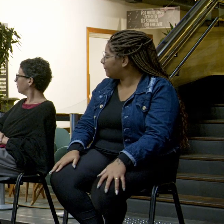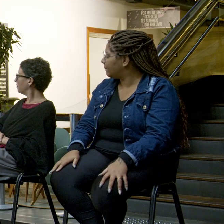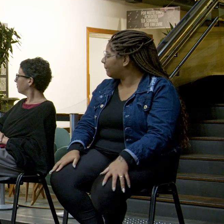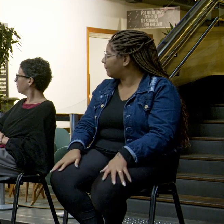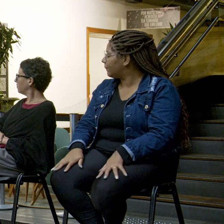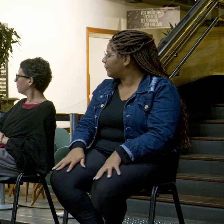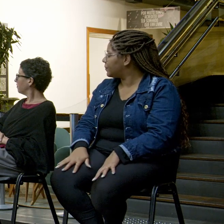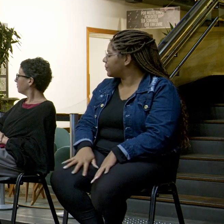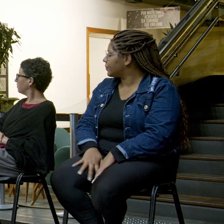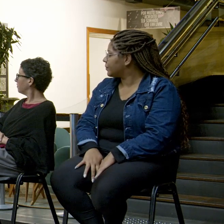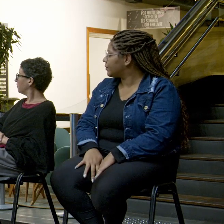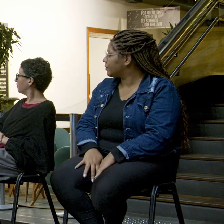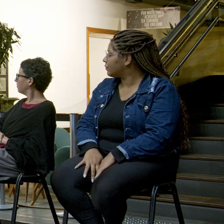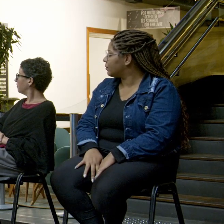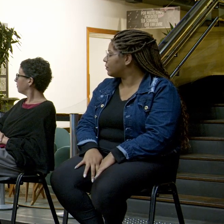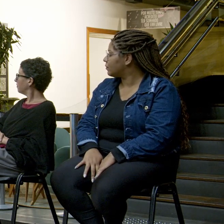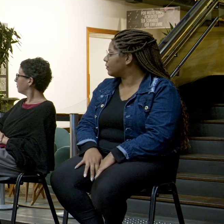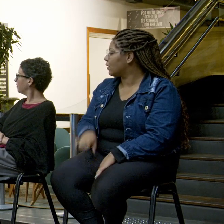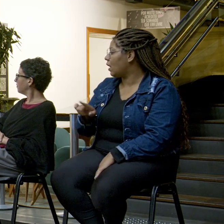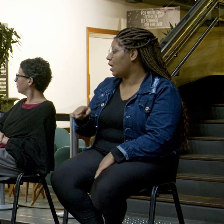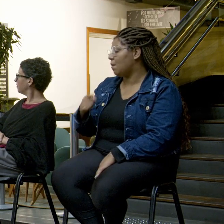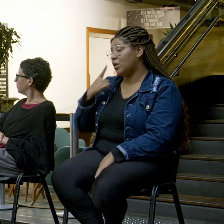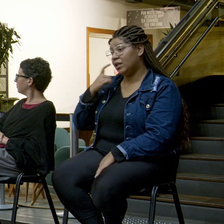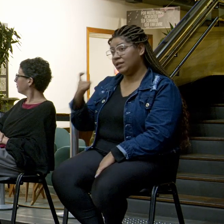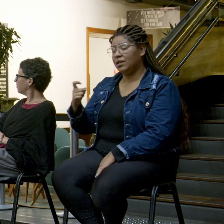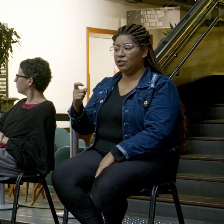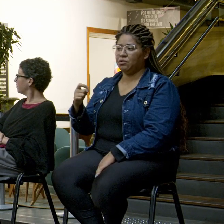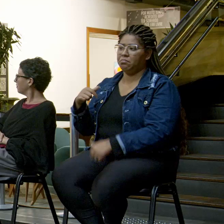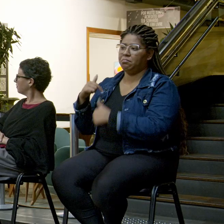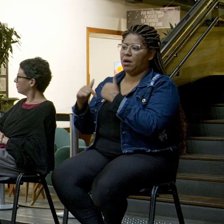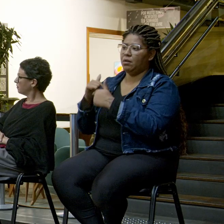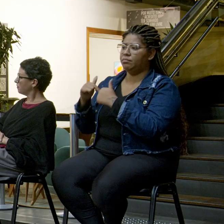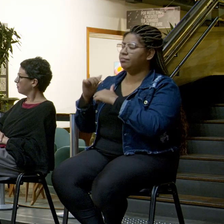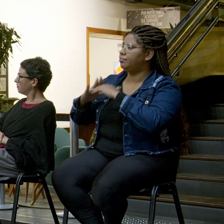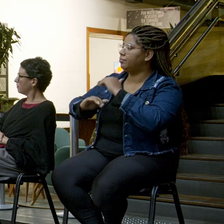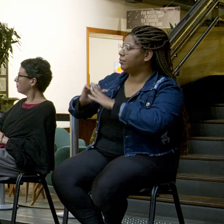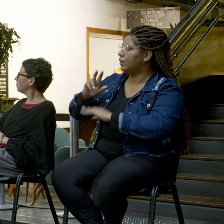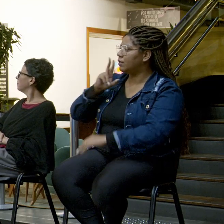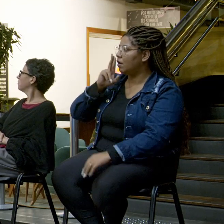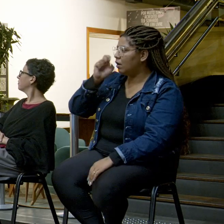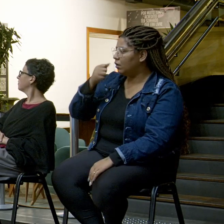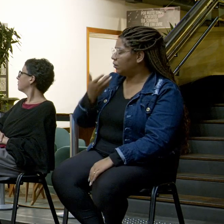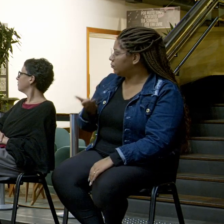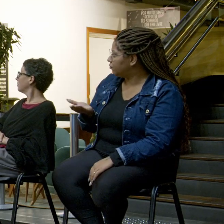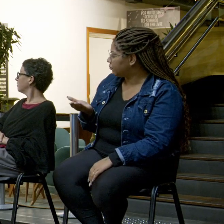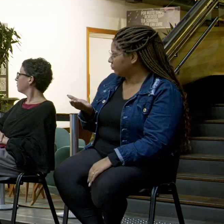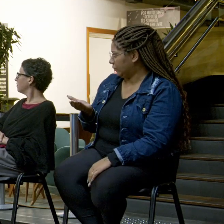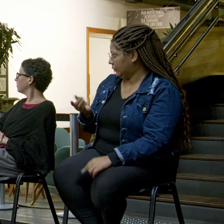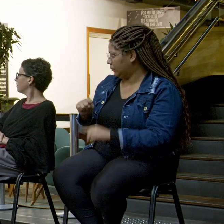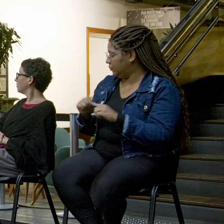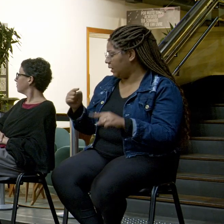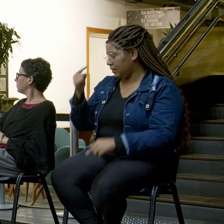baixa, assim, então acho interessante pensar nesse trabalho e nesse esforço, mas